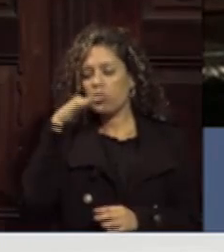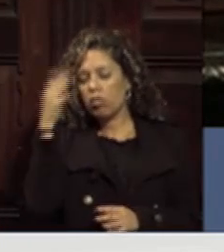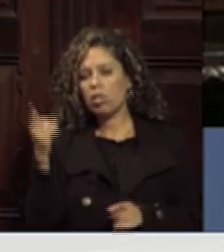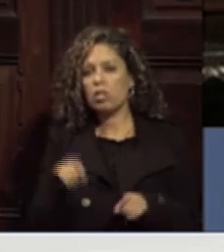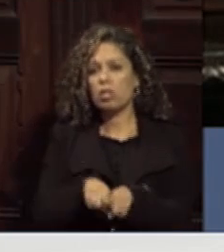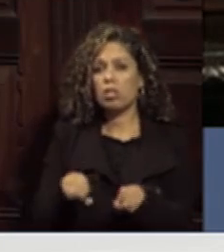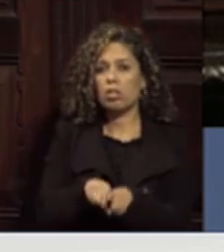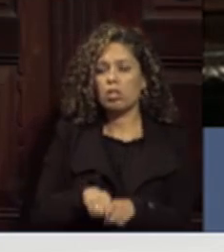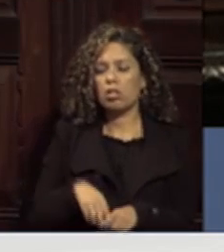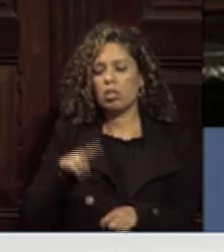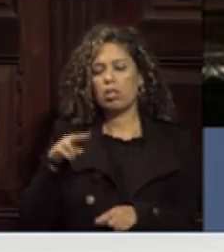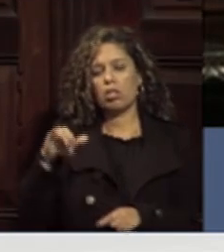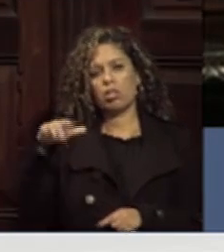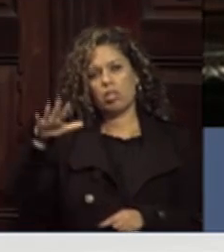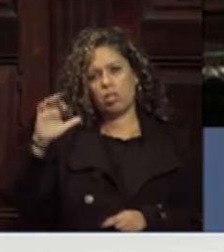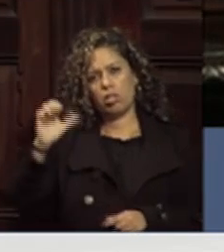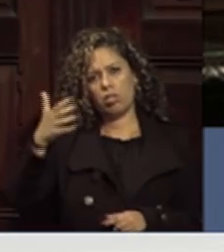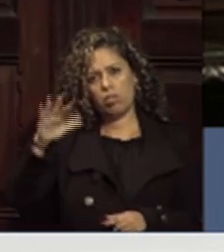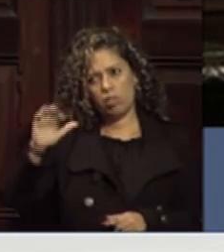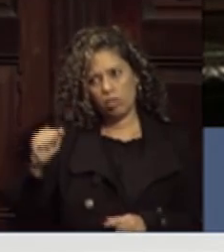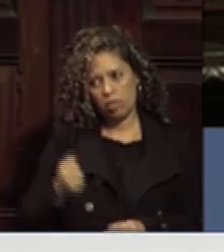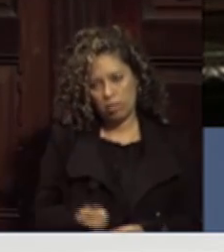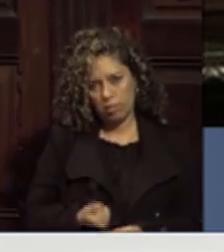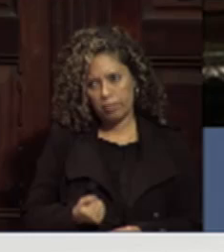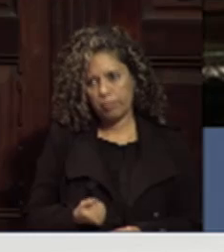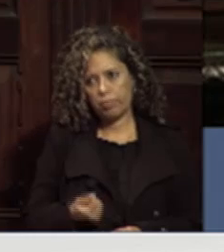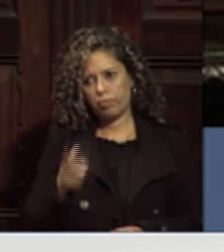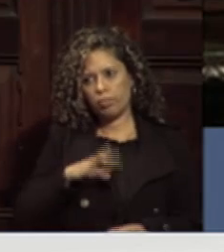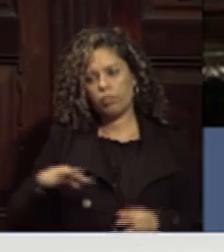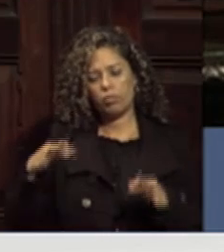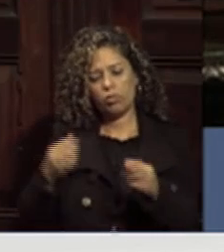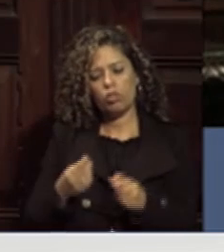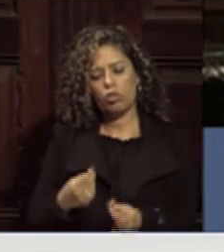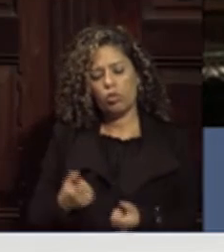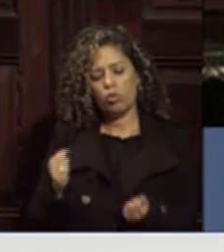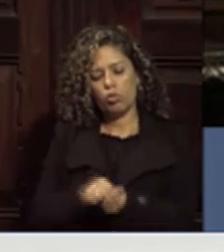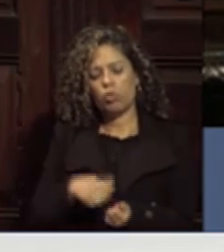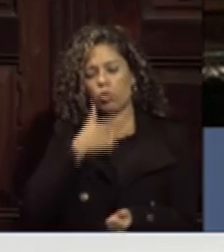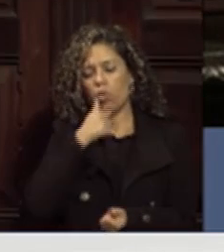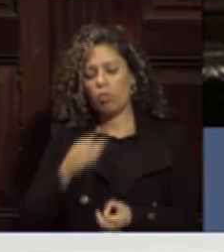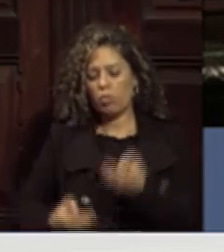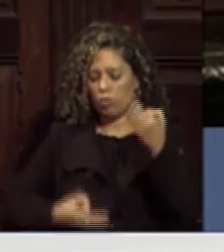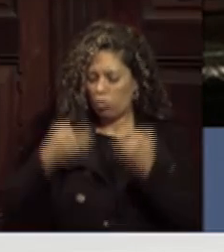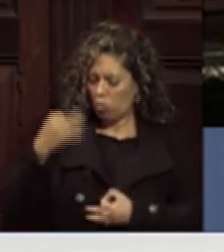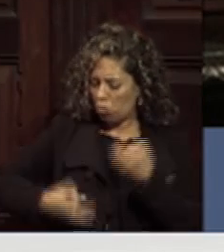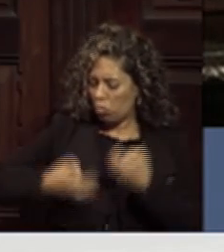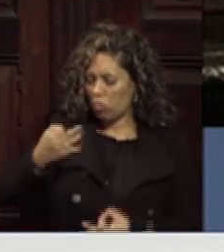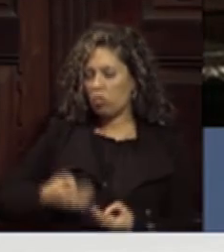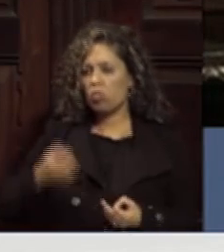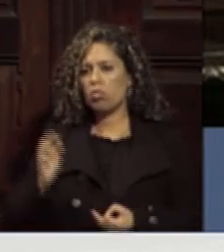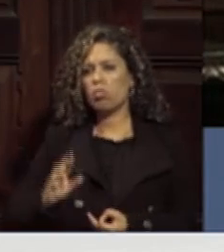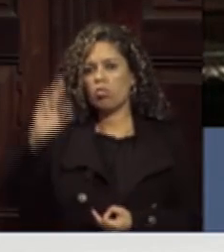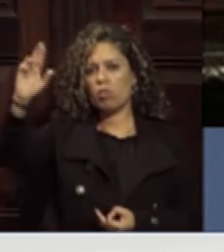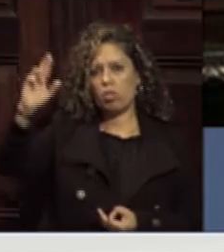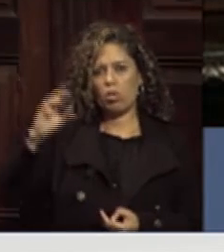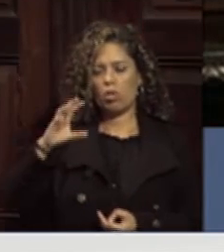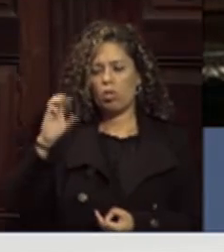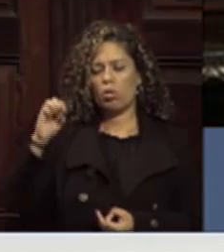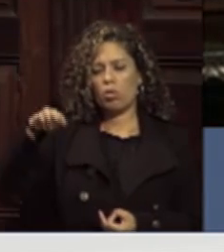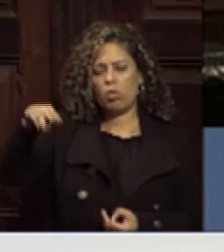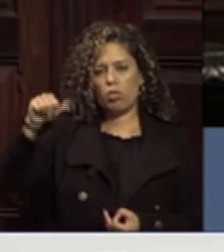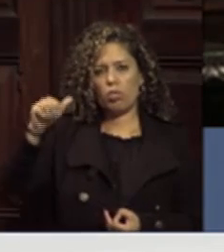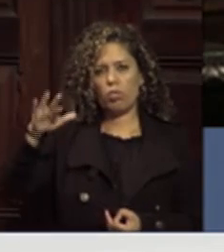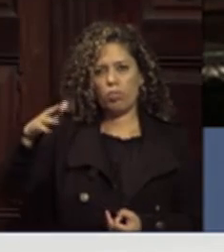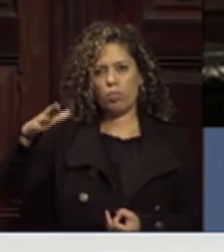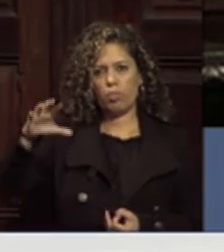Judiciário, com o Ministério Público, com o juiz representando o Tribunal de Justiça, a comarca